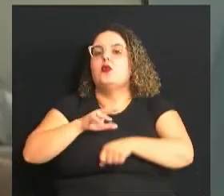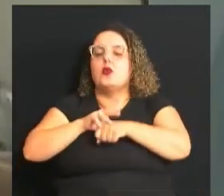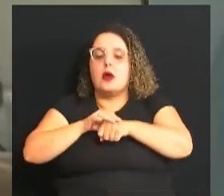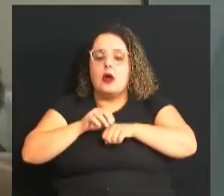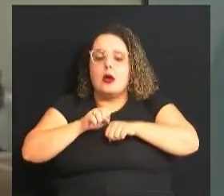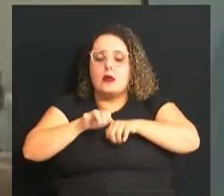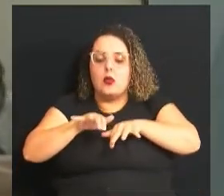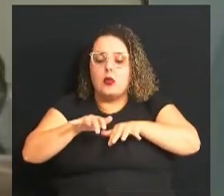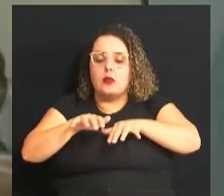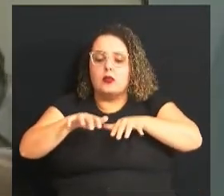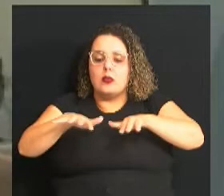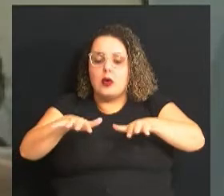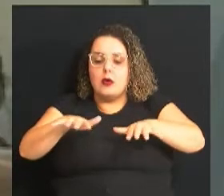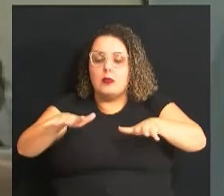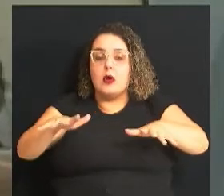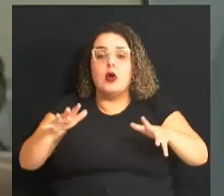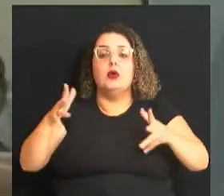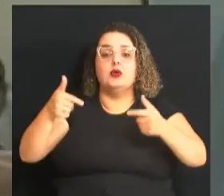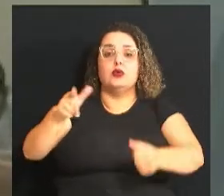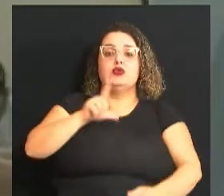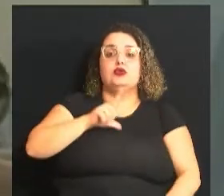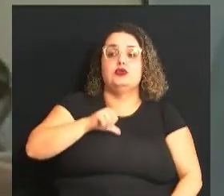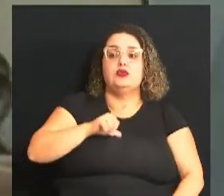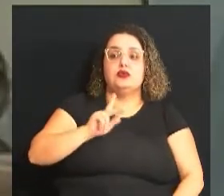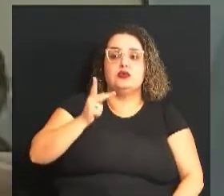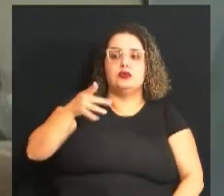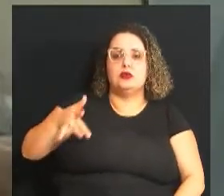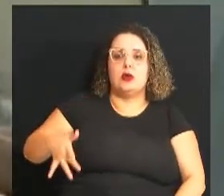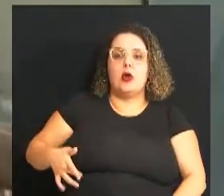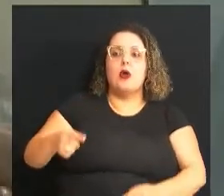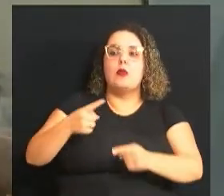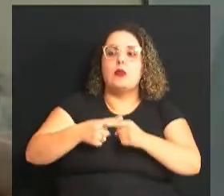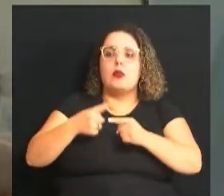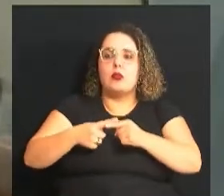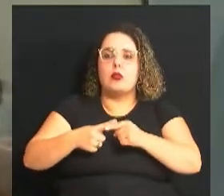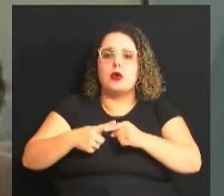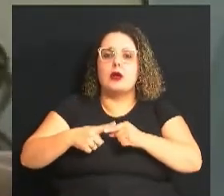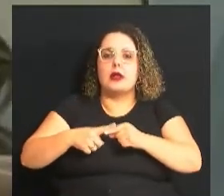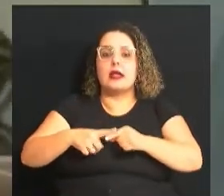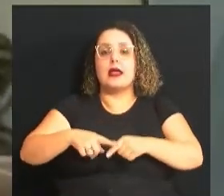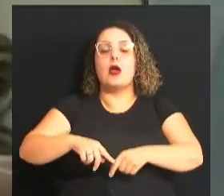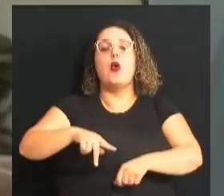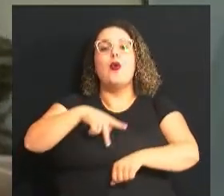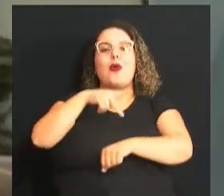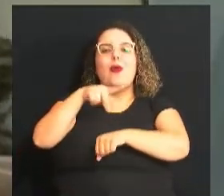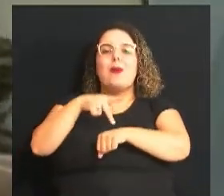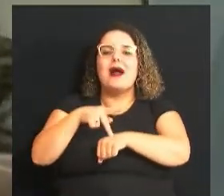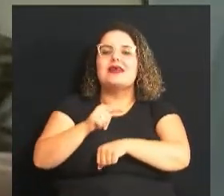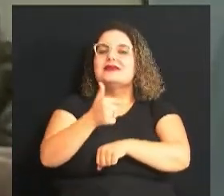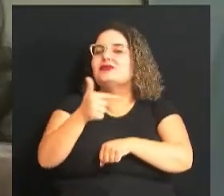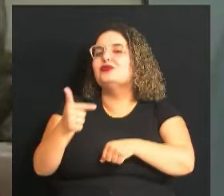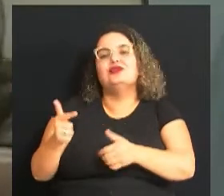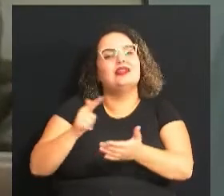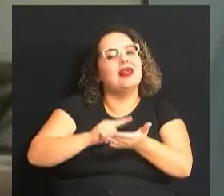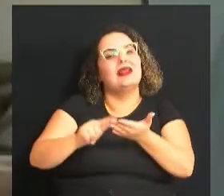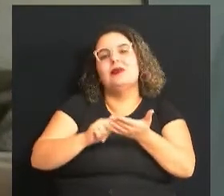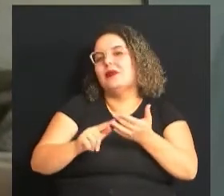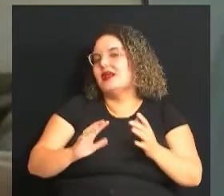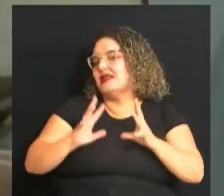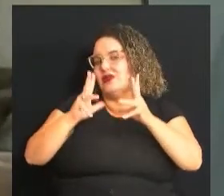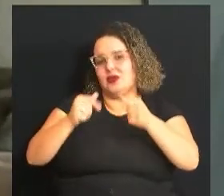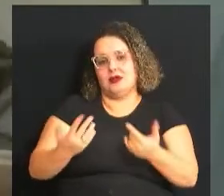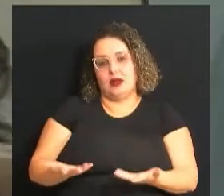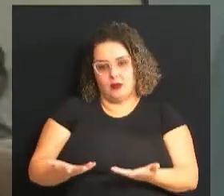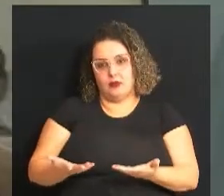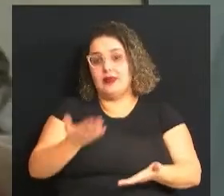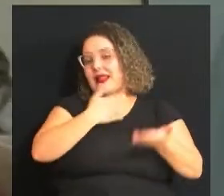tivessem hepatite A, por conta da condição sanitária do país lá atrás. E o paciente pode